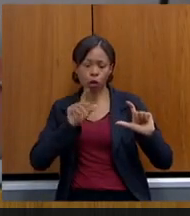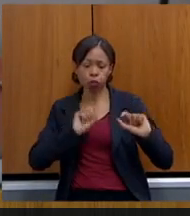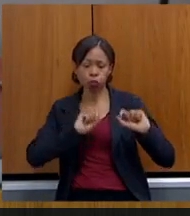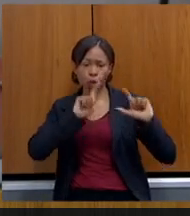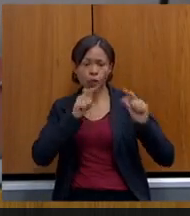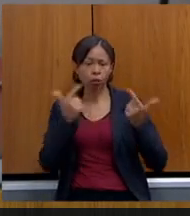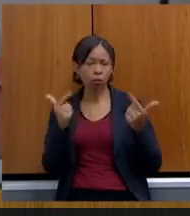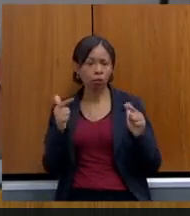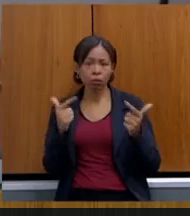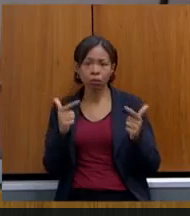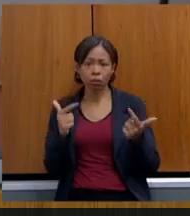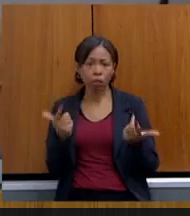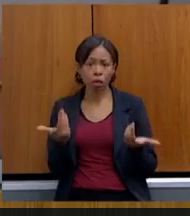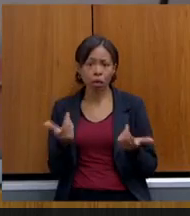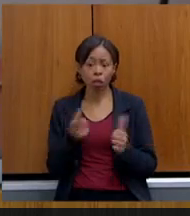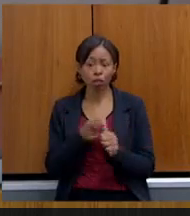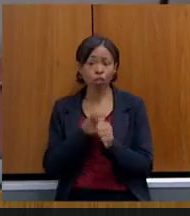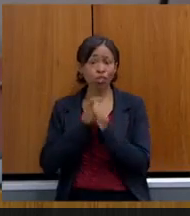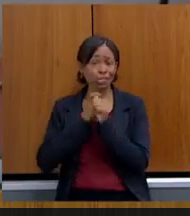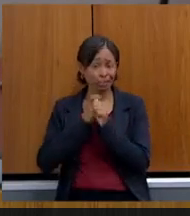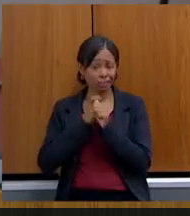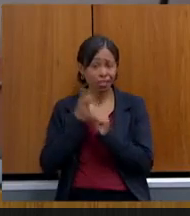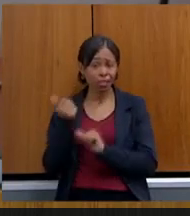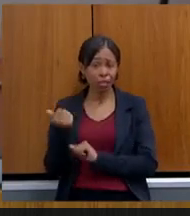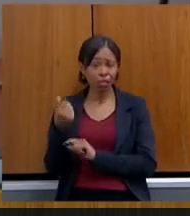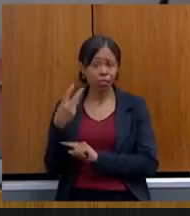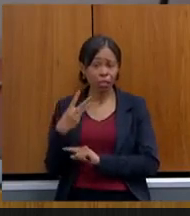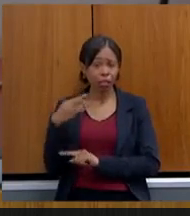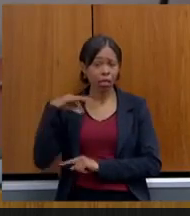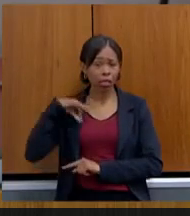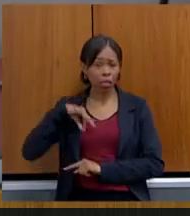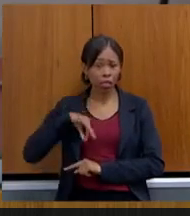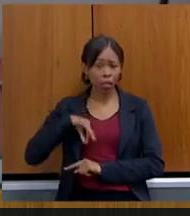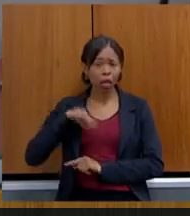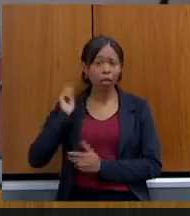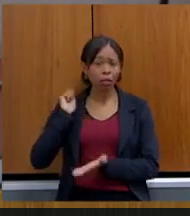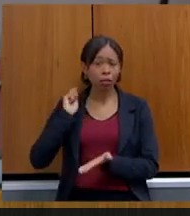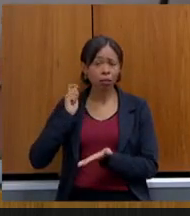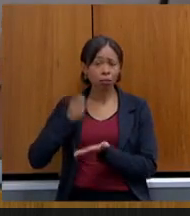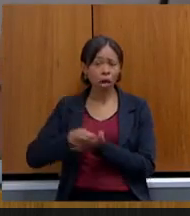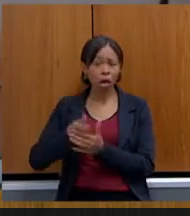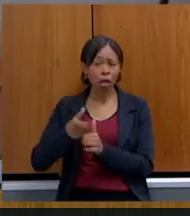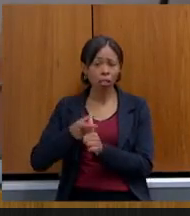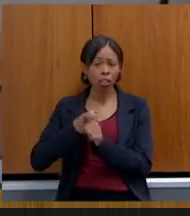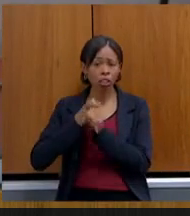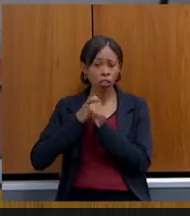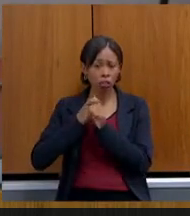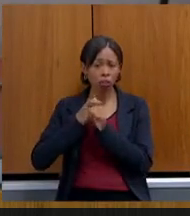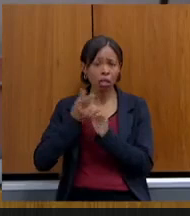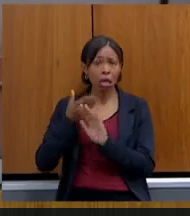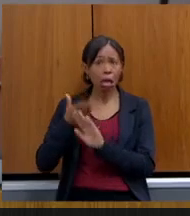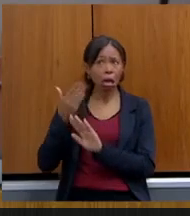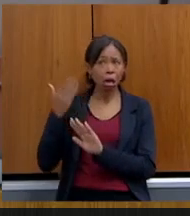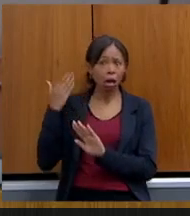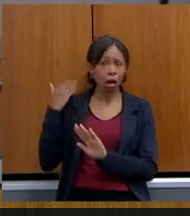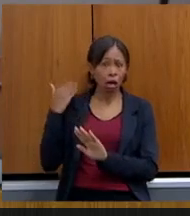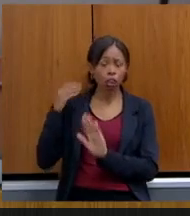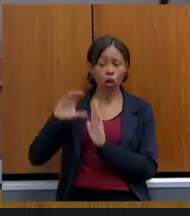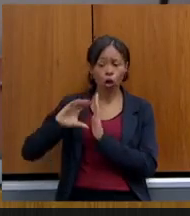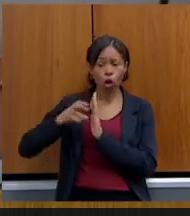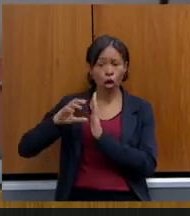13º Deputado aquele governo que dizia que era o governo que estava defendendo os professores